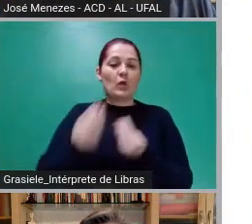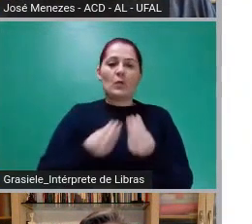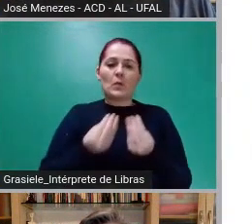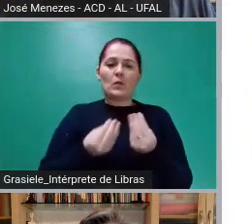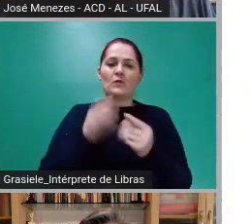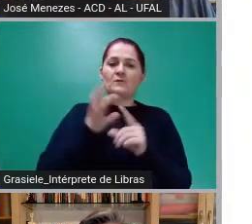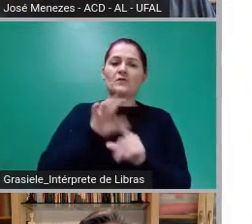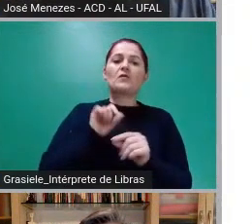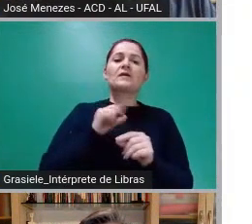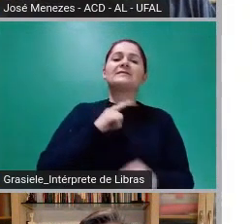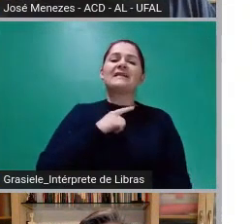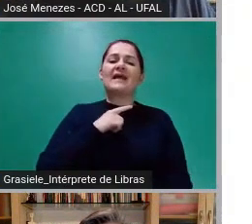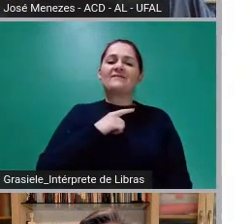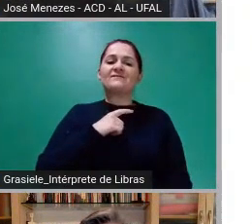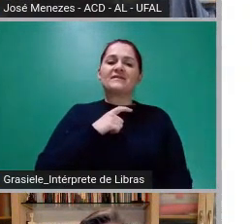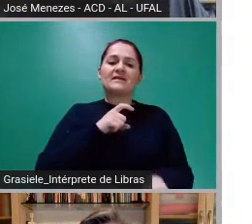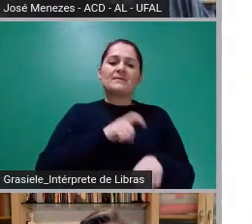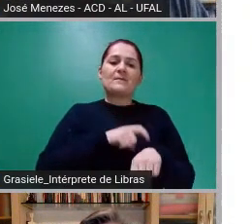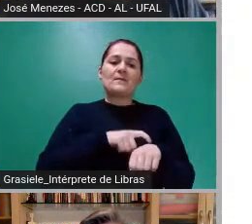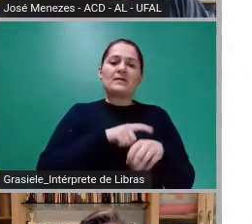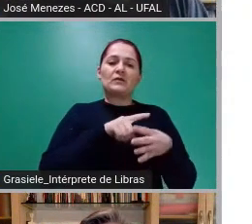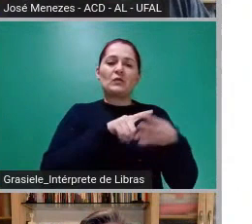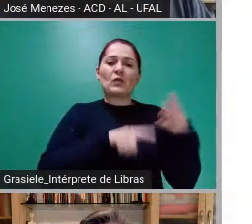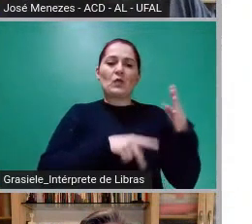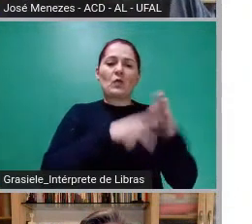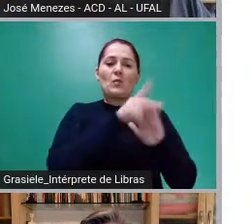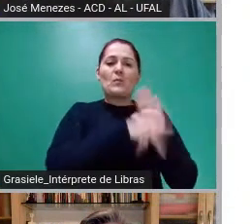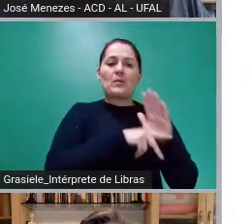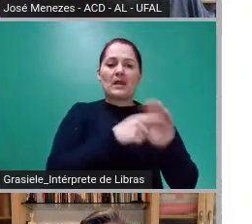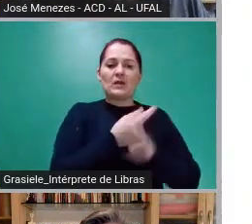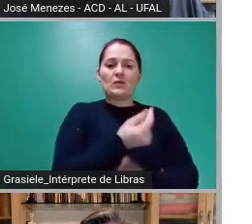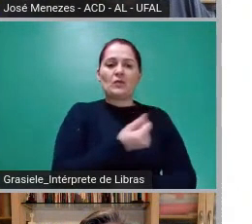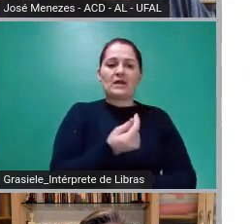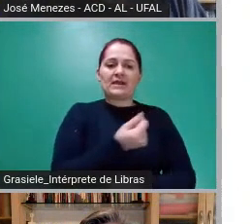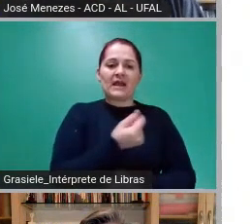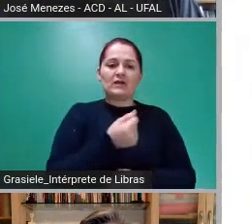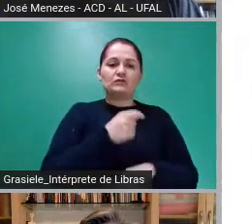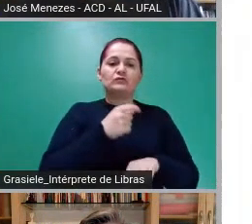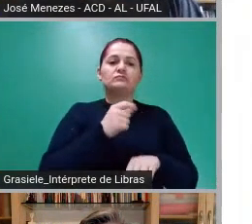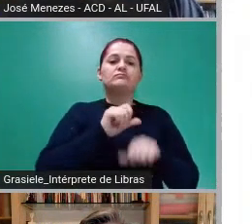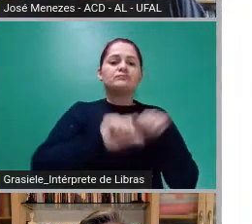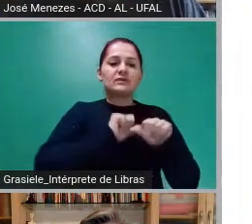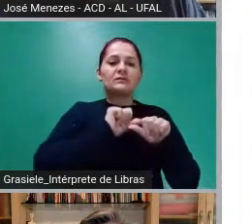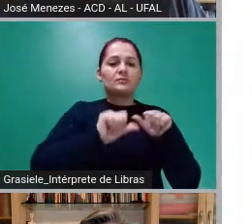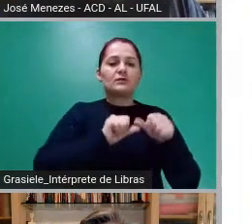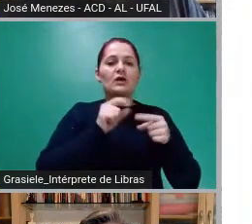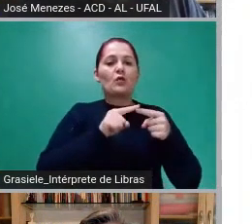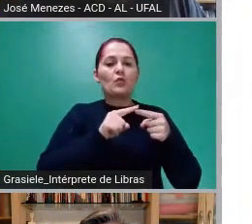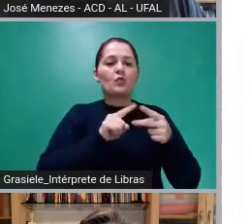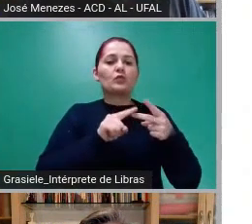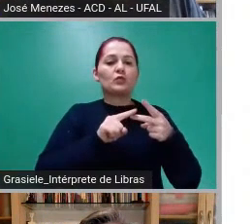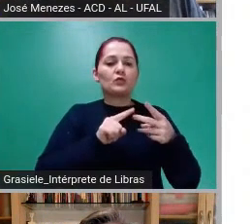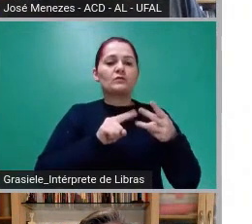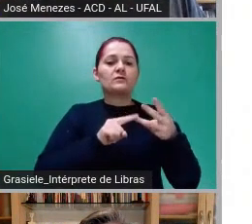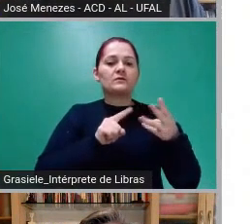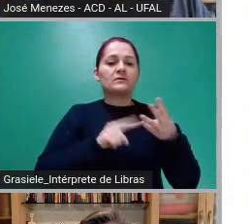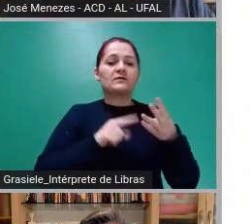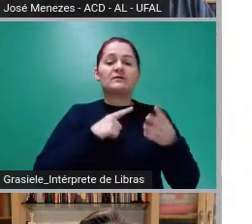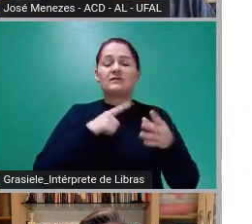planos, 4 ou 5, inflação descontrolada, surgimento e desaparecimento de moedas, colapso dos planos de